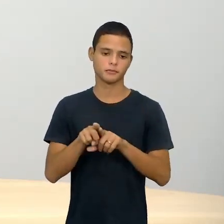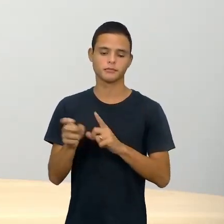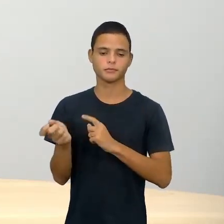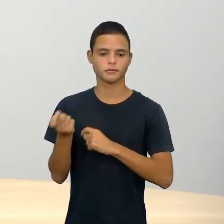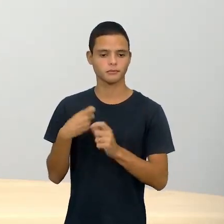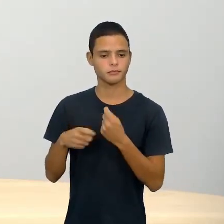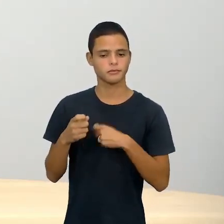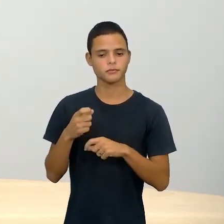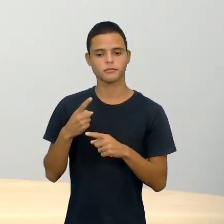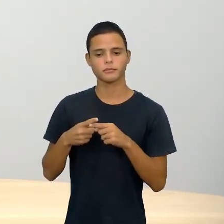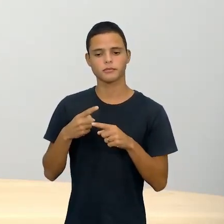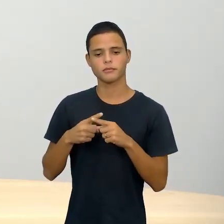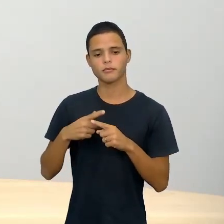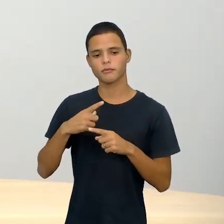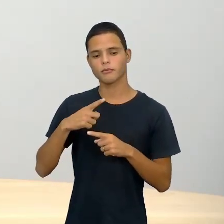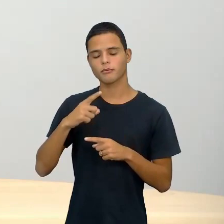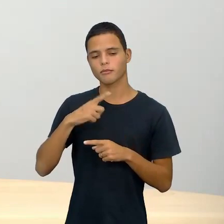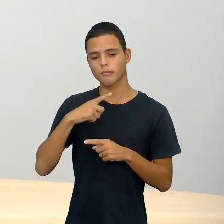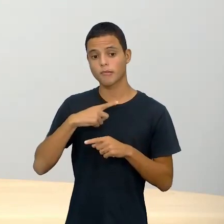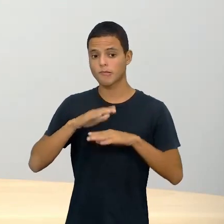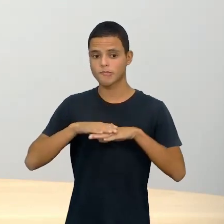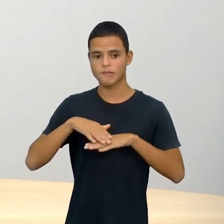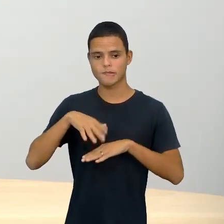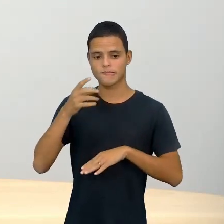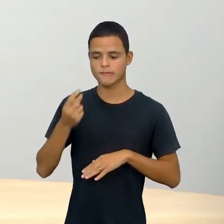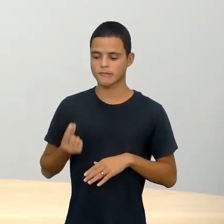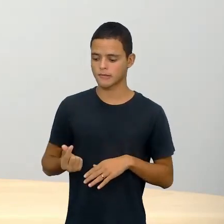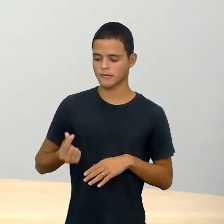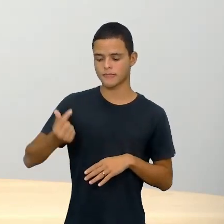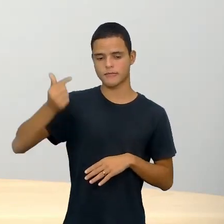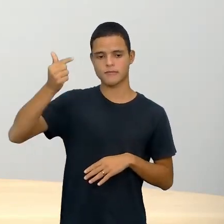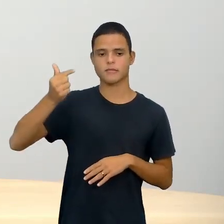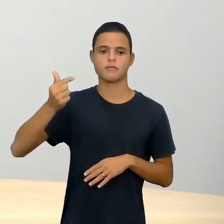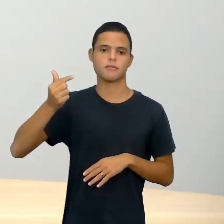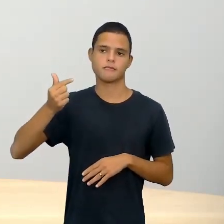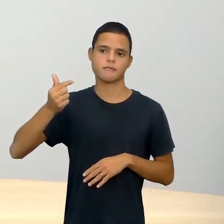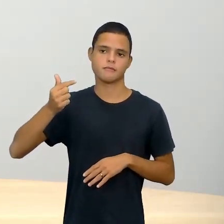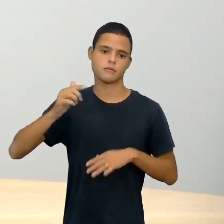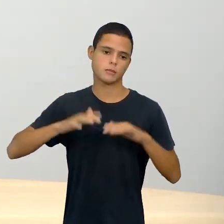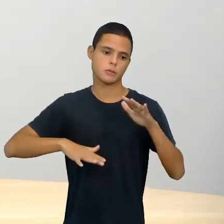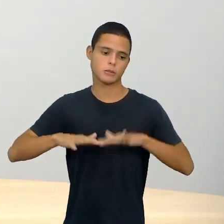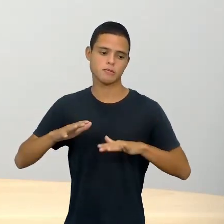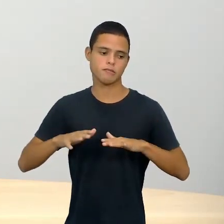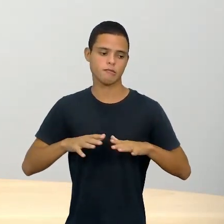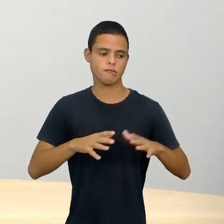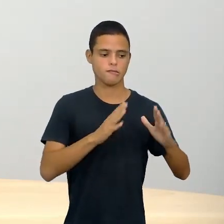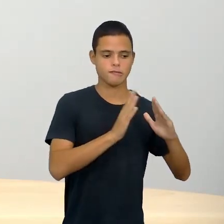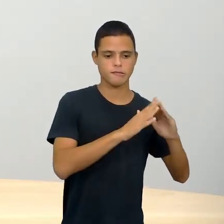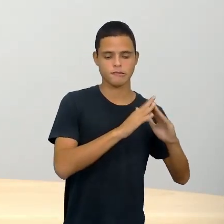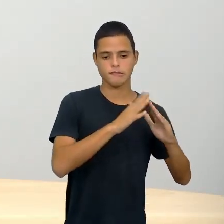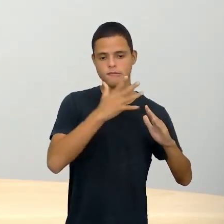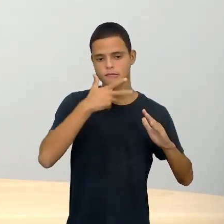tem mais... é abastado economicamente, ele mora nas melhores áreas da cidade.